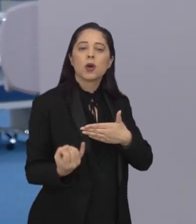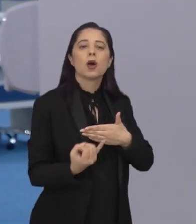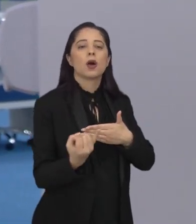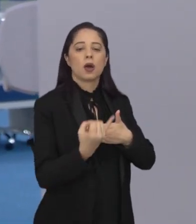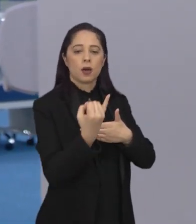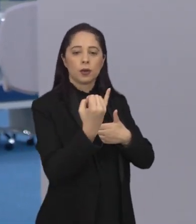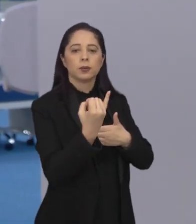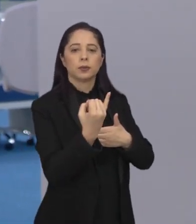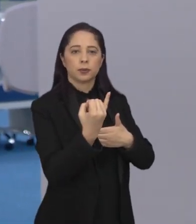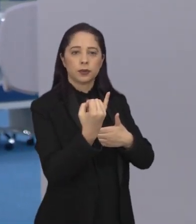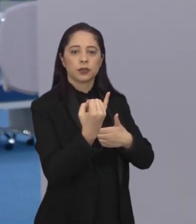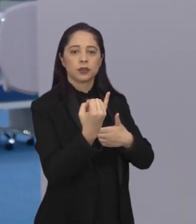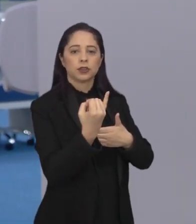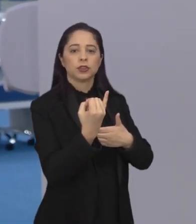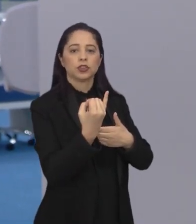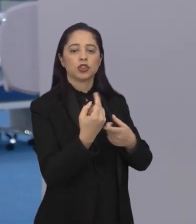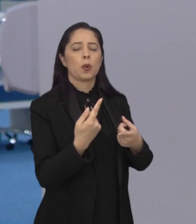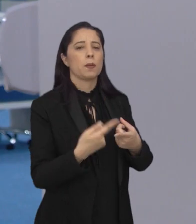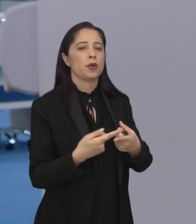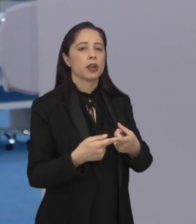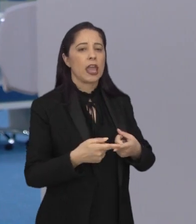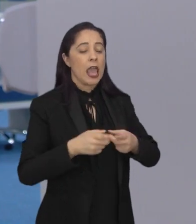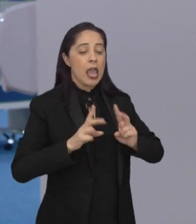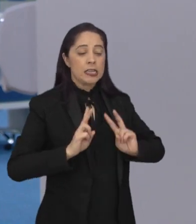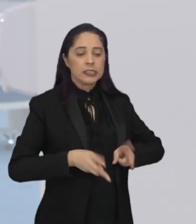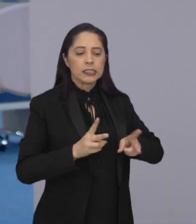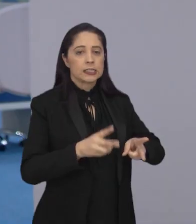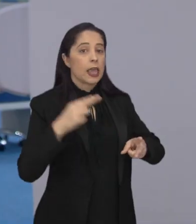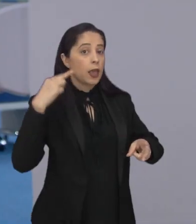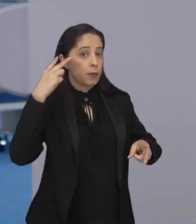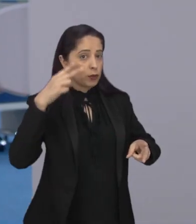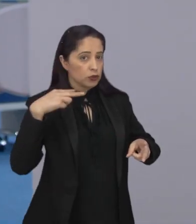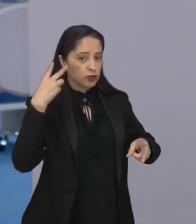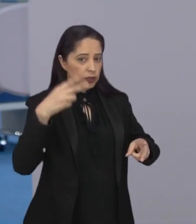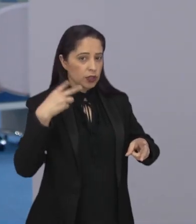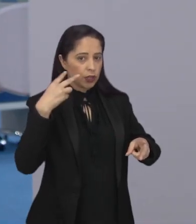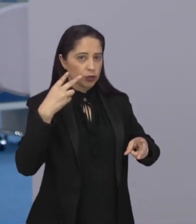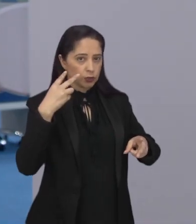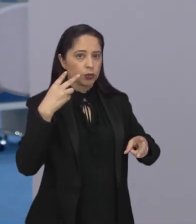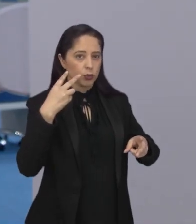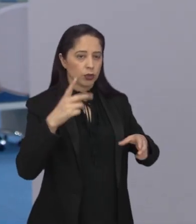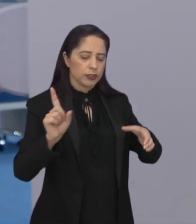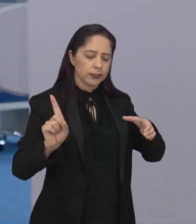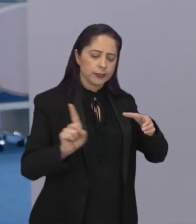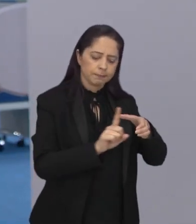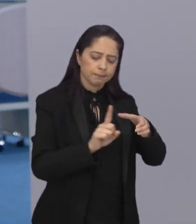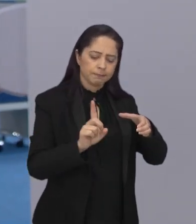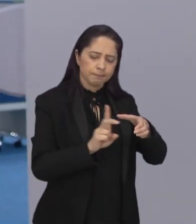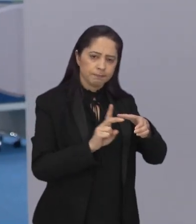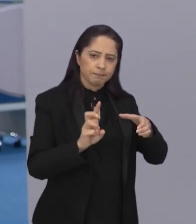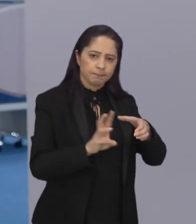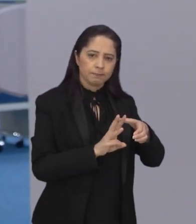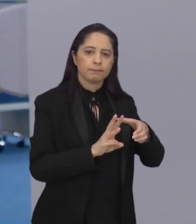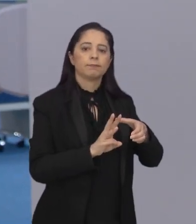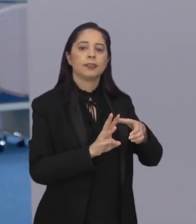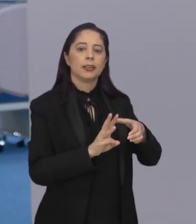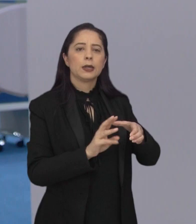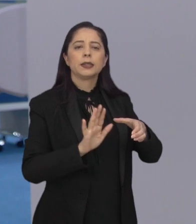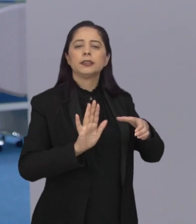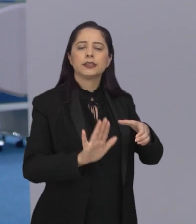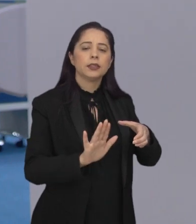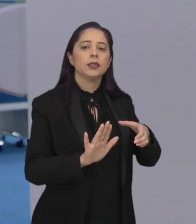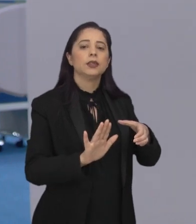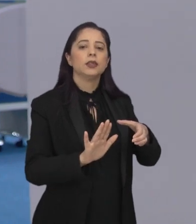então, discutir especificamente sobre alguma situação. Ela contribui muito para que a sociedade